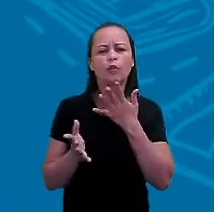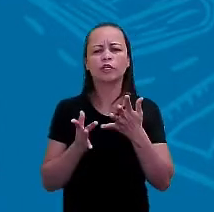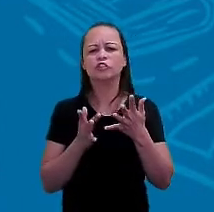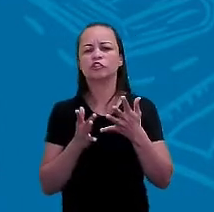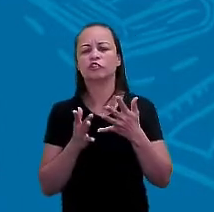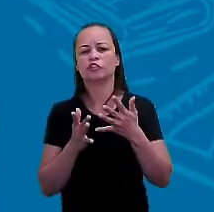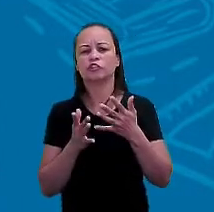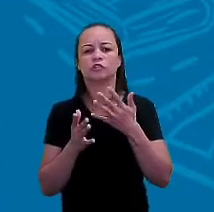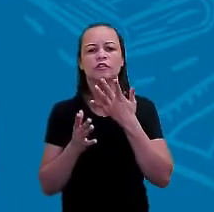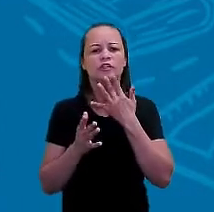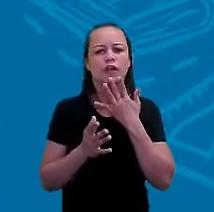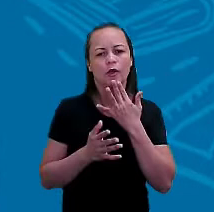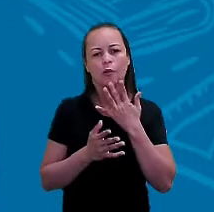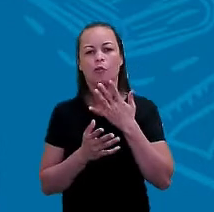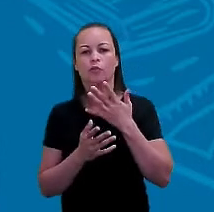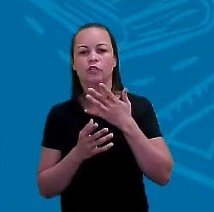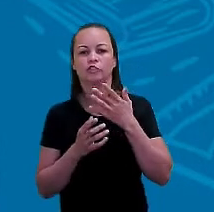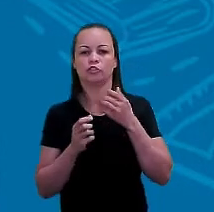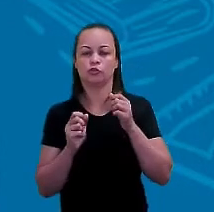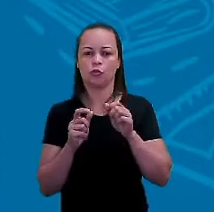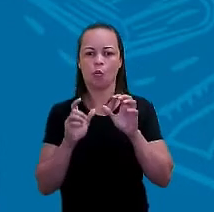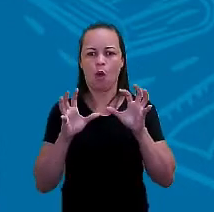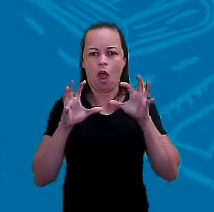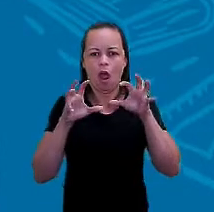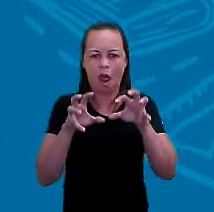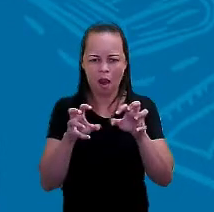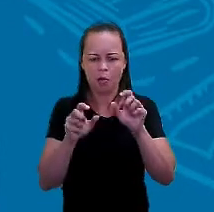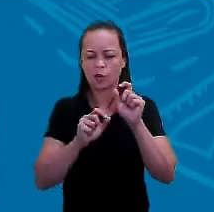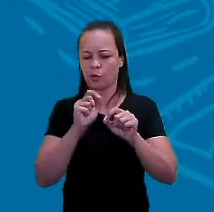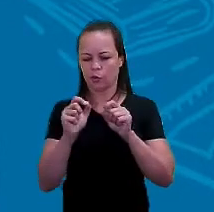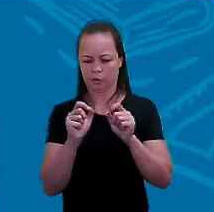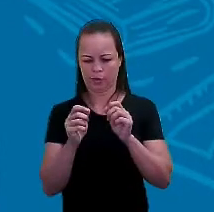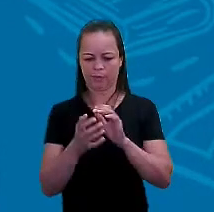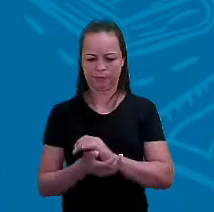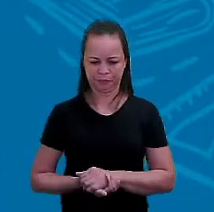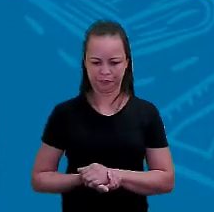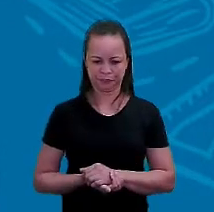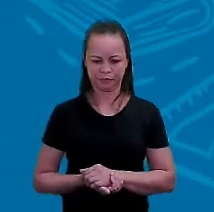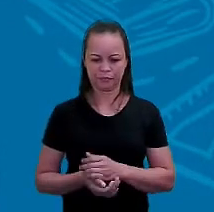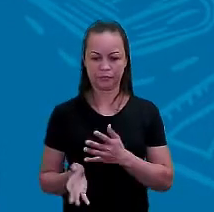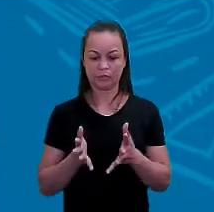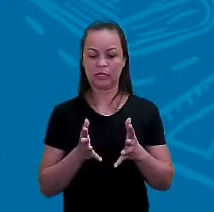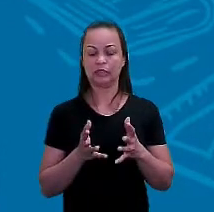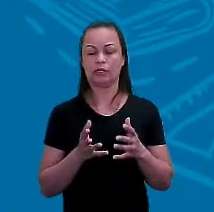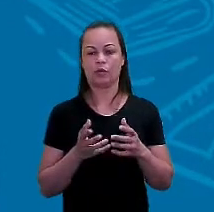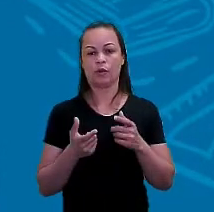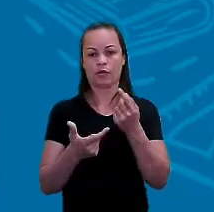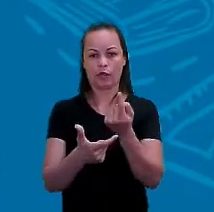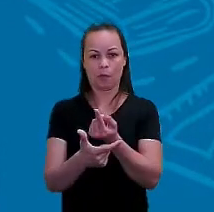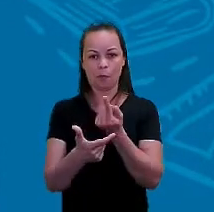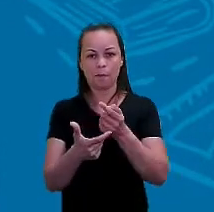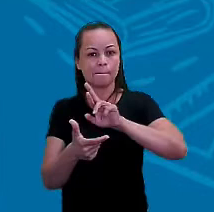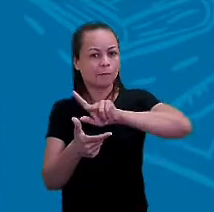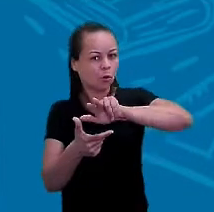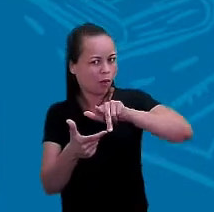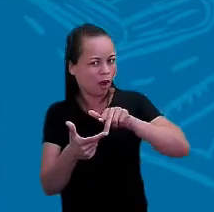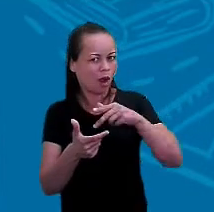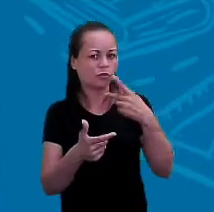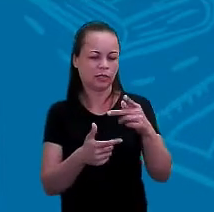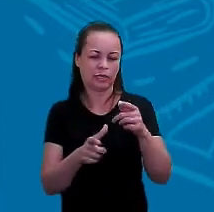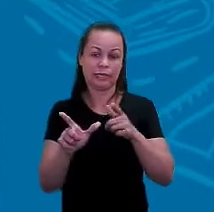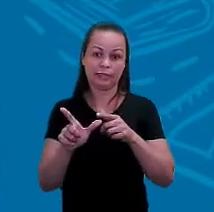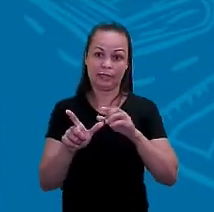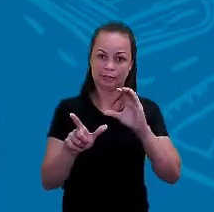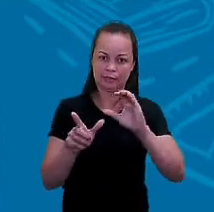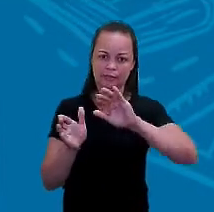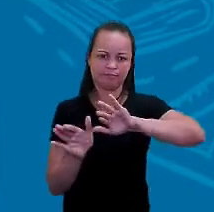Então, se as cores de Halloween são, não poderia ser is, teria que ser are. É plural, letra C está fora.